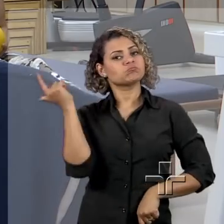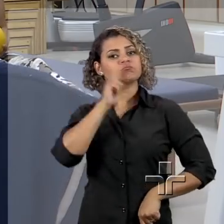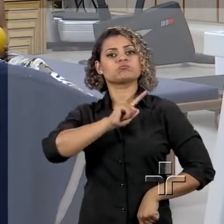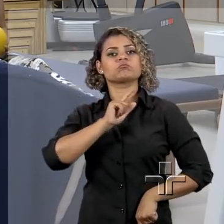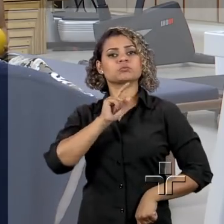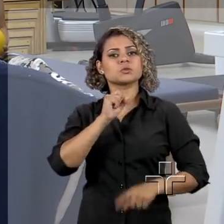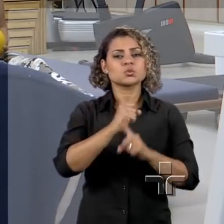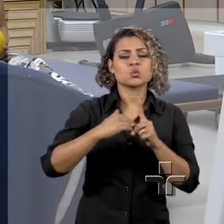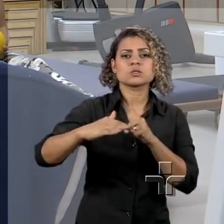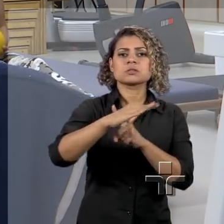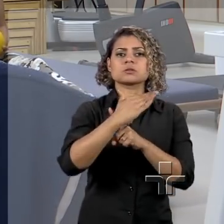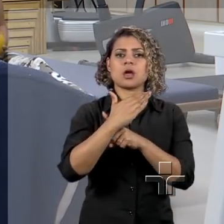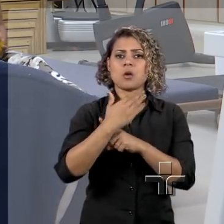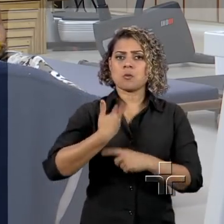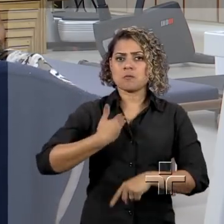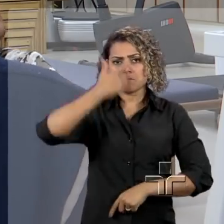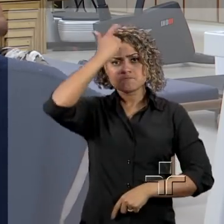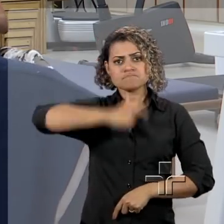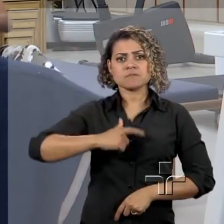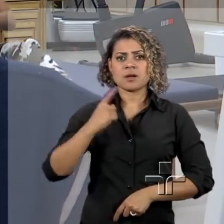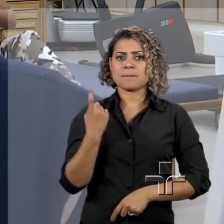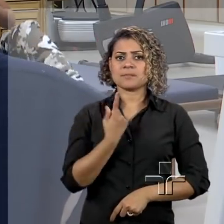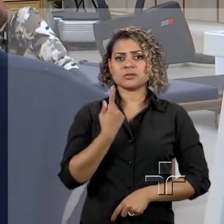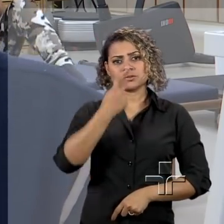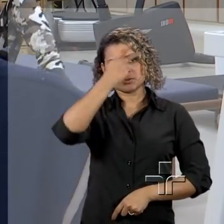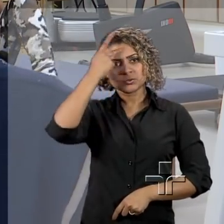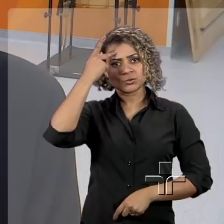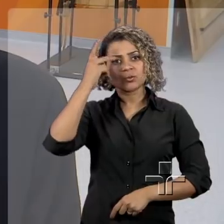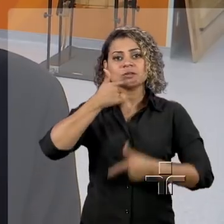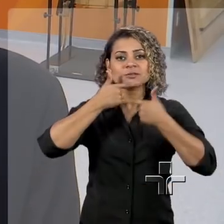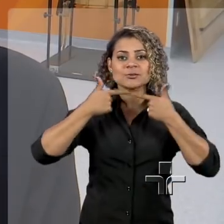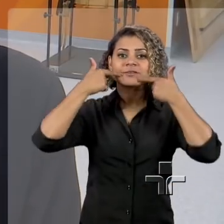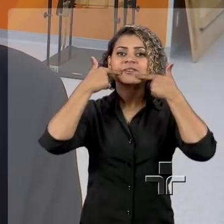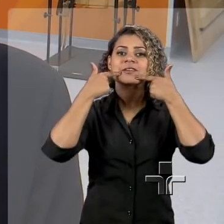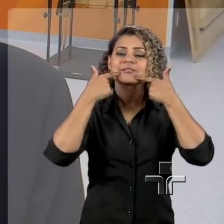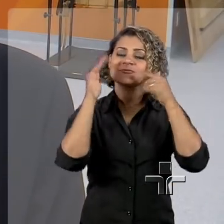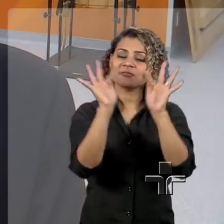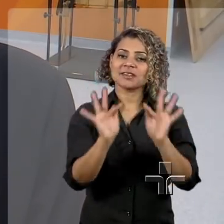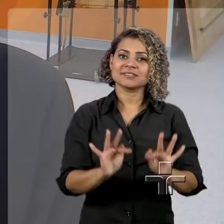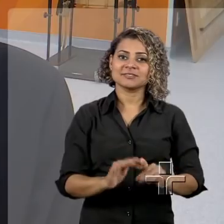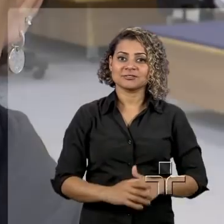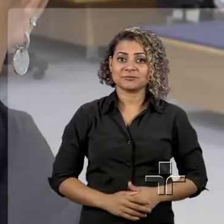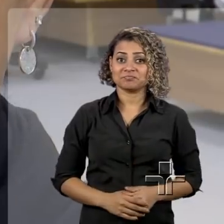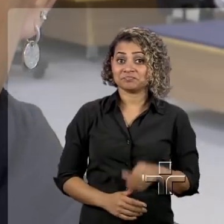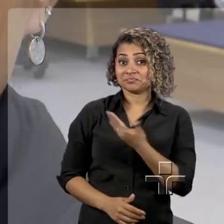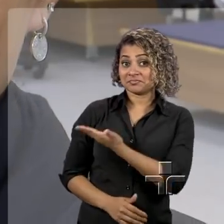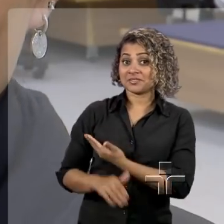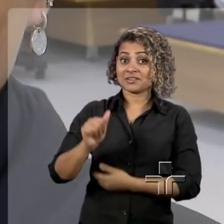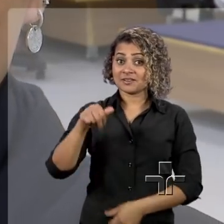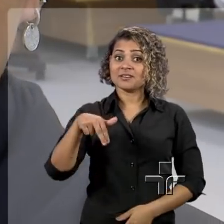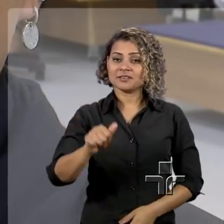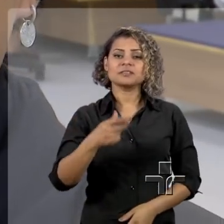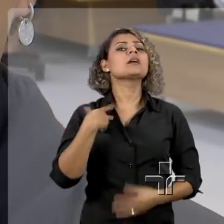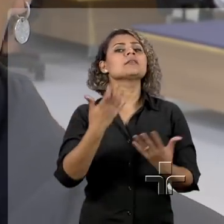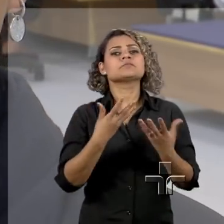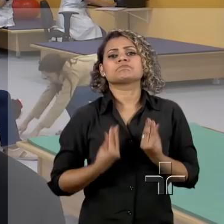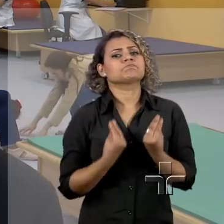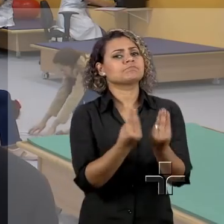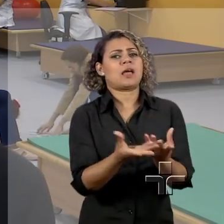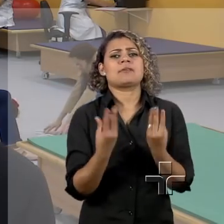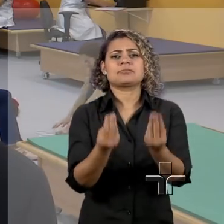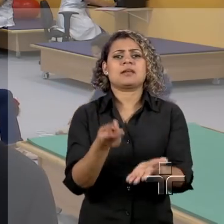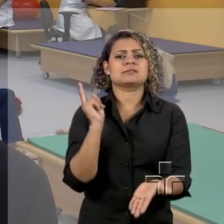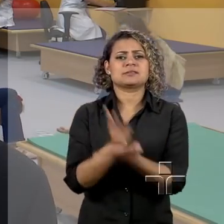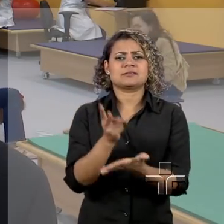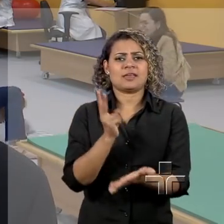de ser uma pessoa sorridente, do bem. A Ana e a família fazem questão de doar. A gente